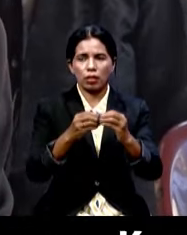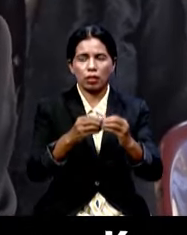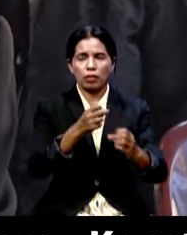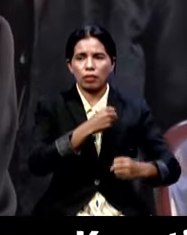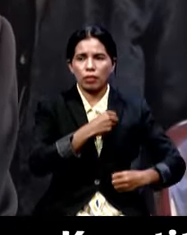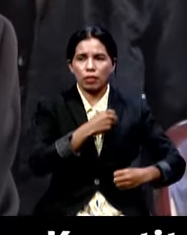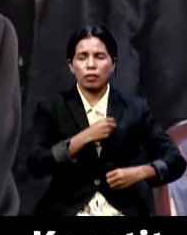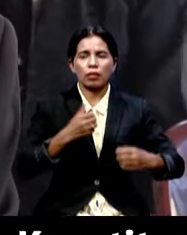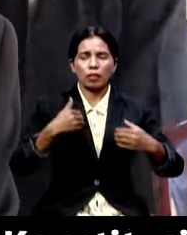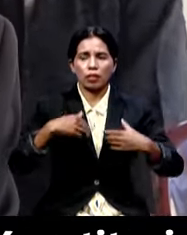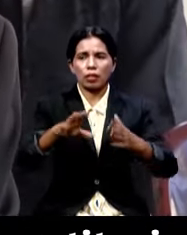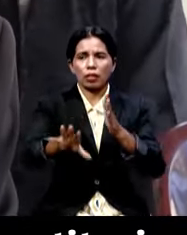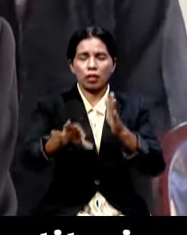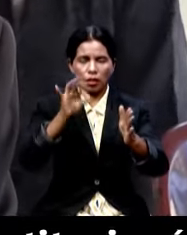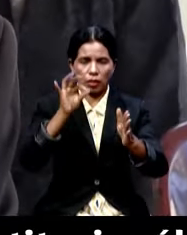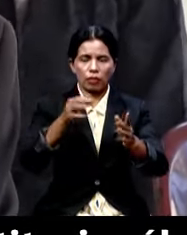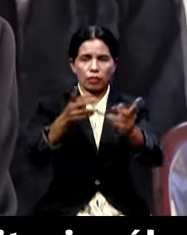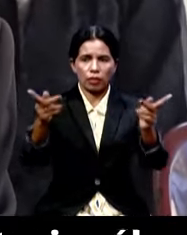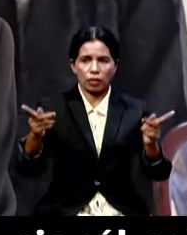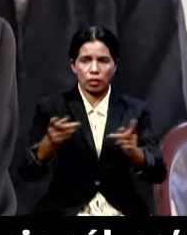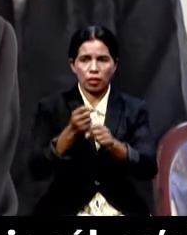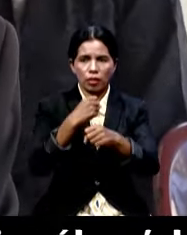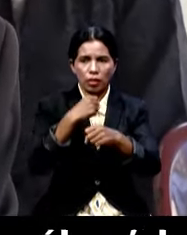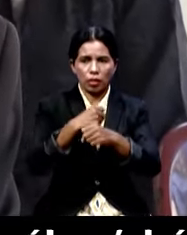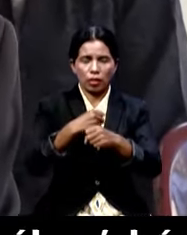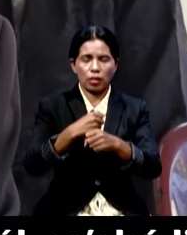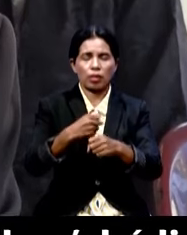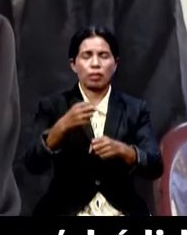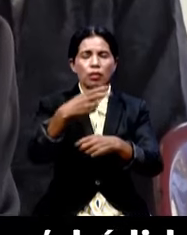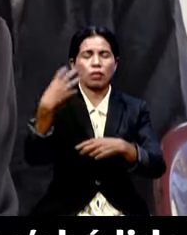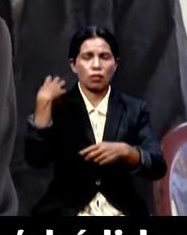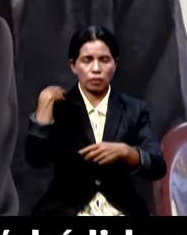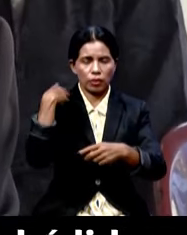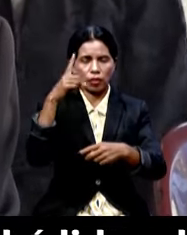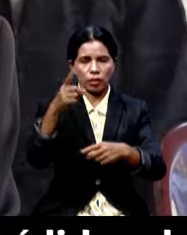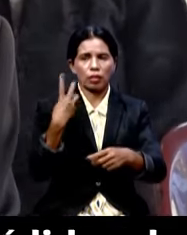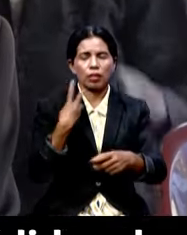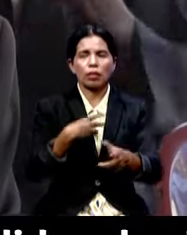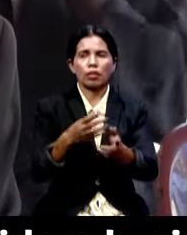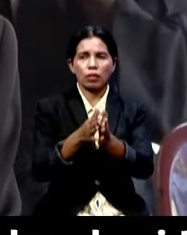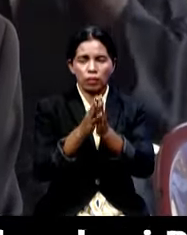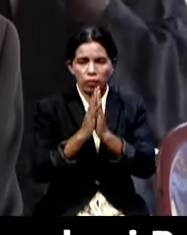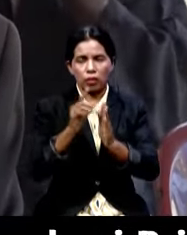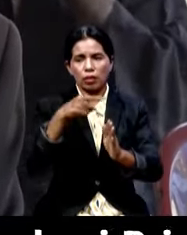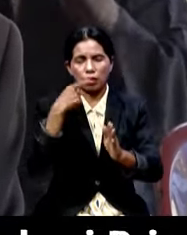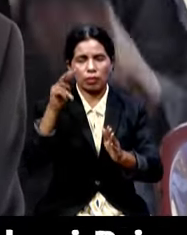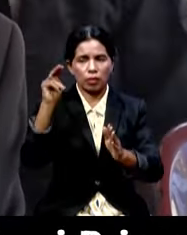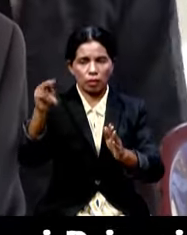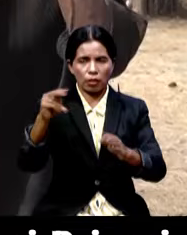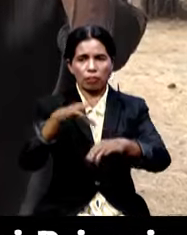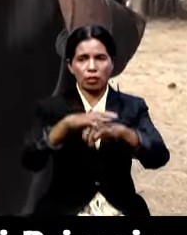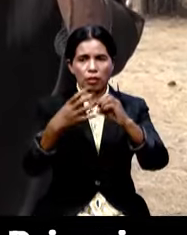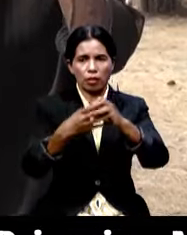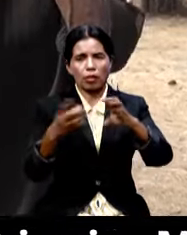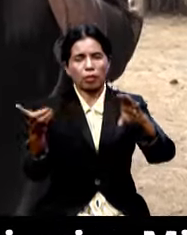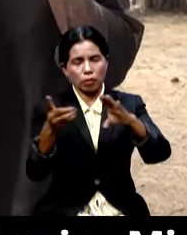se a gili do nirai né, para to halo quartel e de ir né, e tá russo tia lai, se a macanai barrai né,